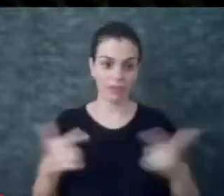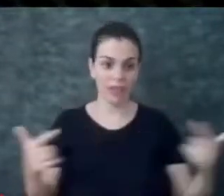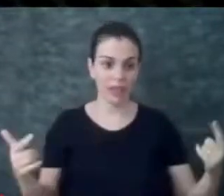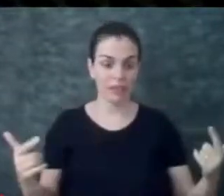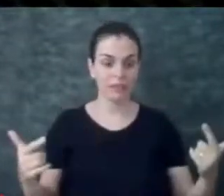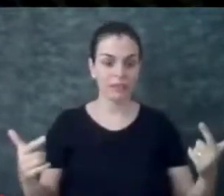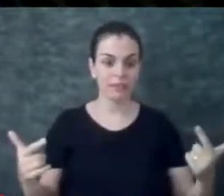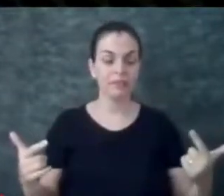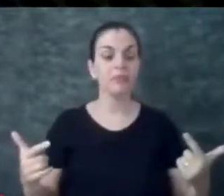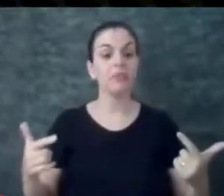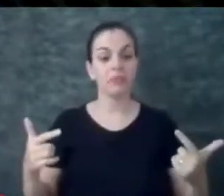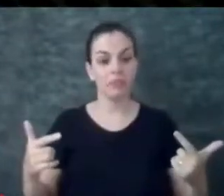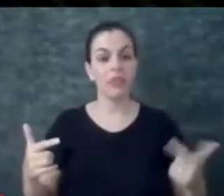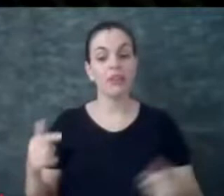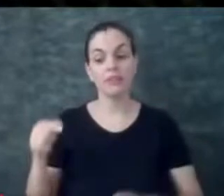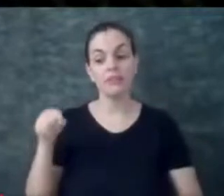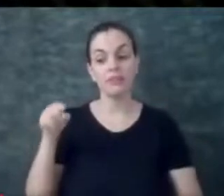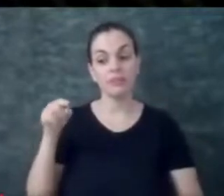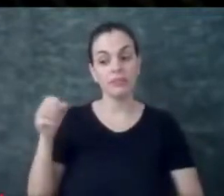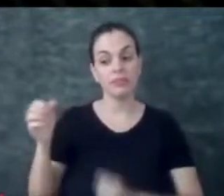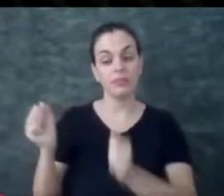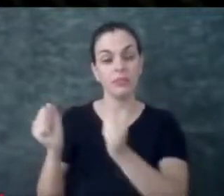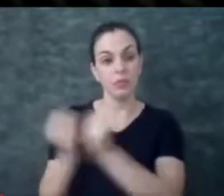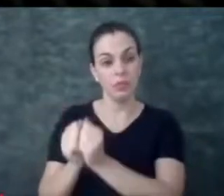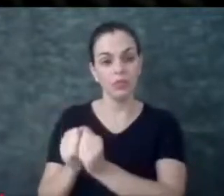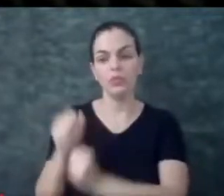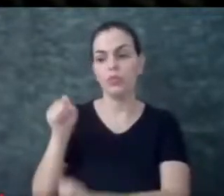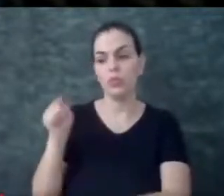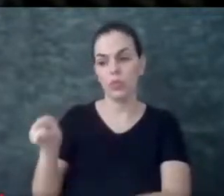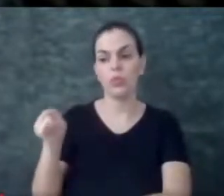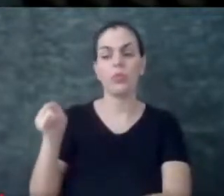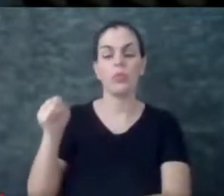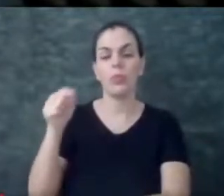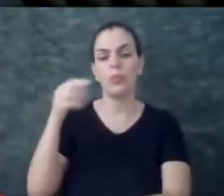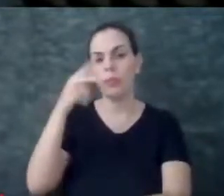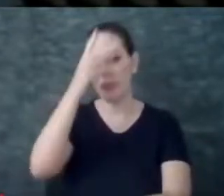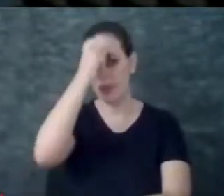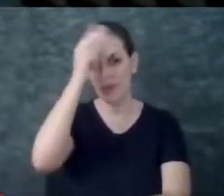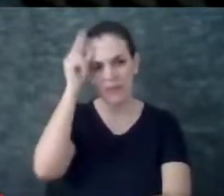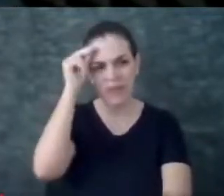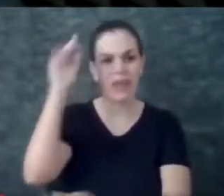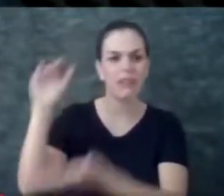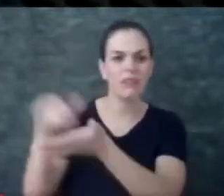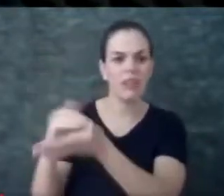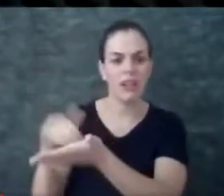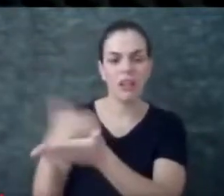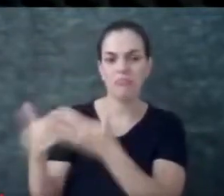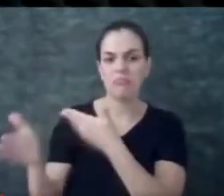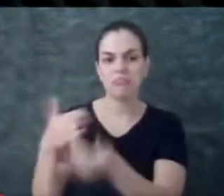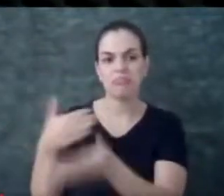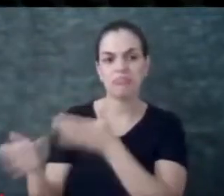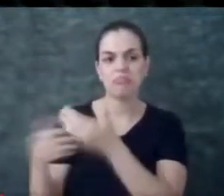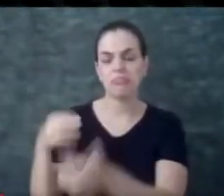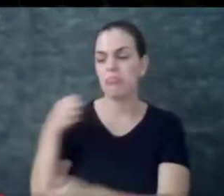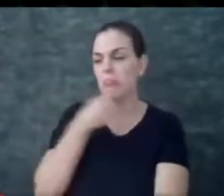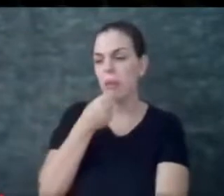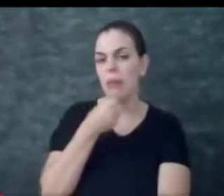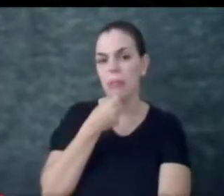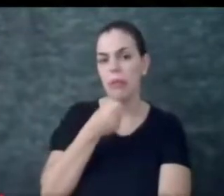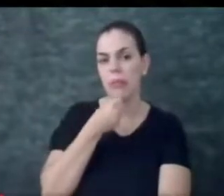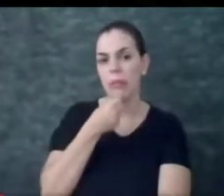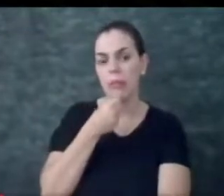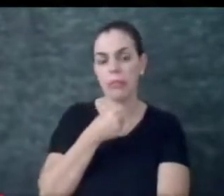esclarecedora que seja uma entrevista do prefeito da secretária de quem quer que seja um veículo de comunicação e aqui falam